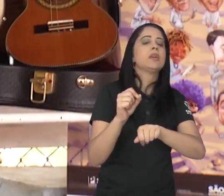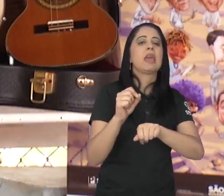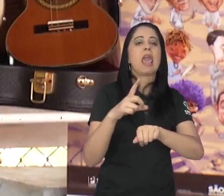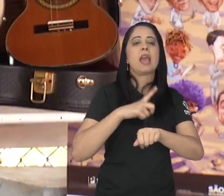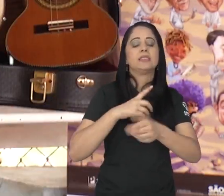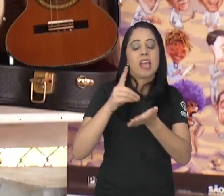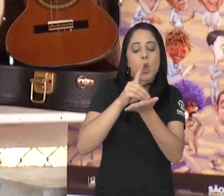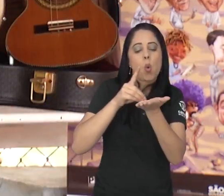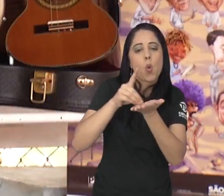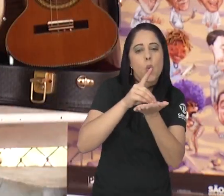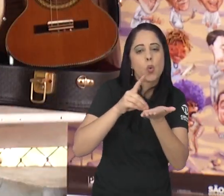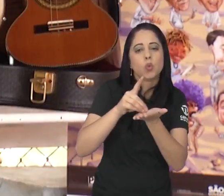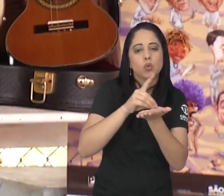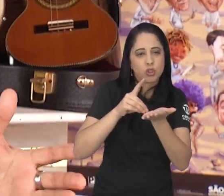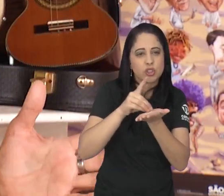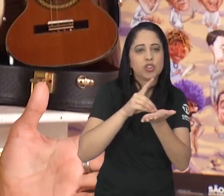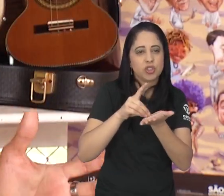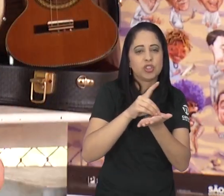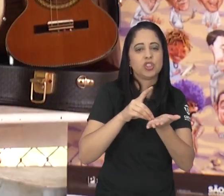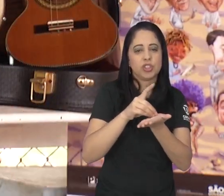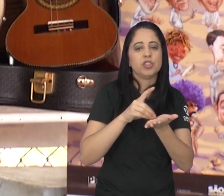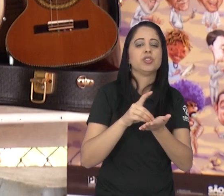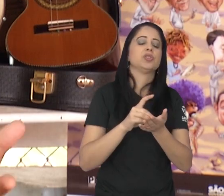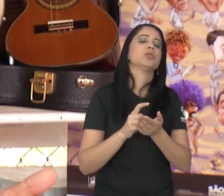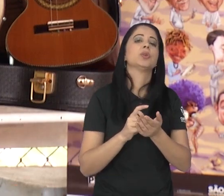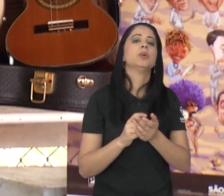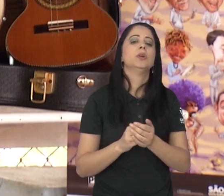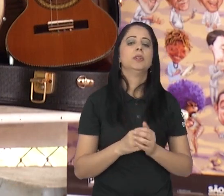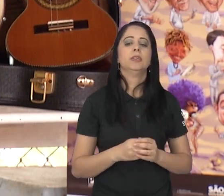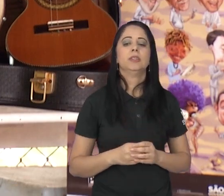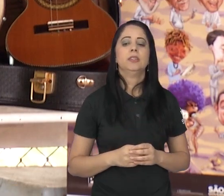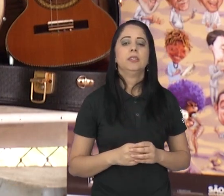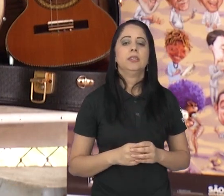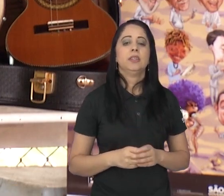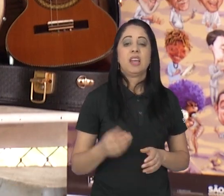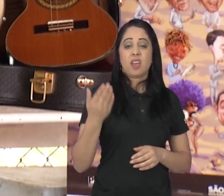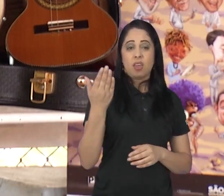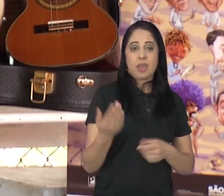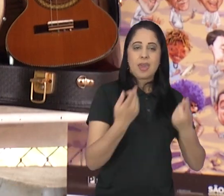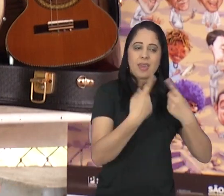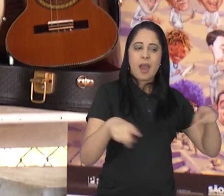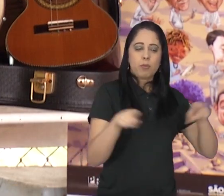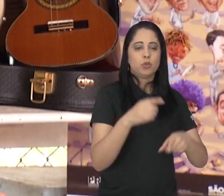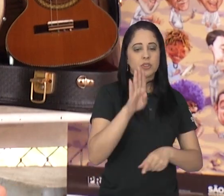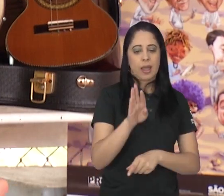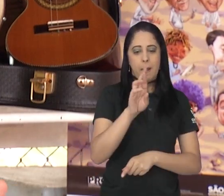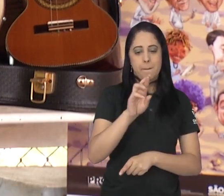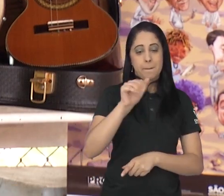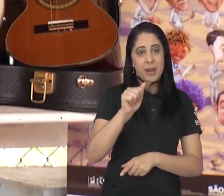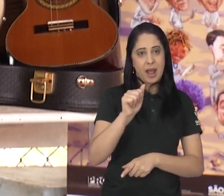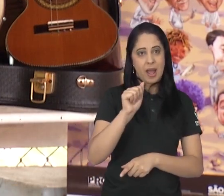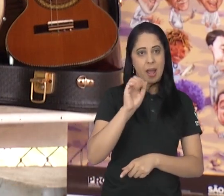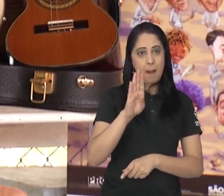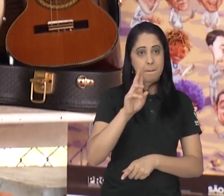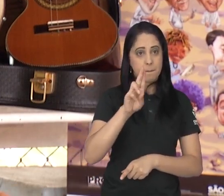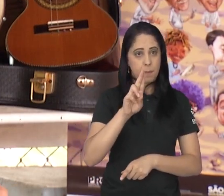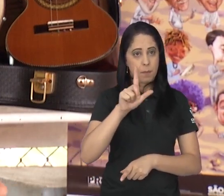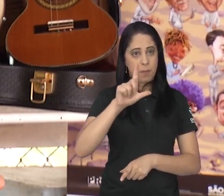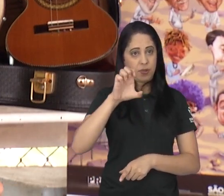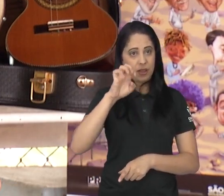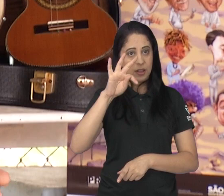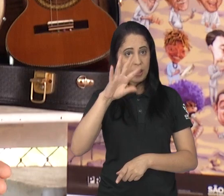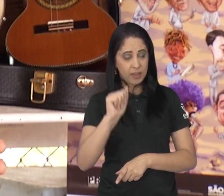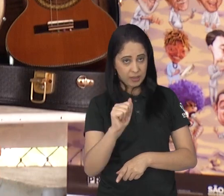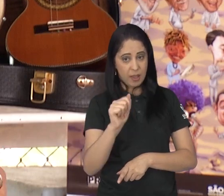Homem de Melo, que é um grande musicólogo brasileiro, né? E essa música Brabuleta, o Flecha,